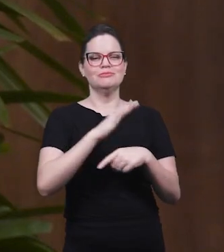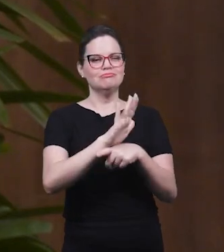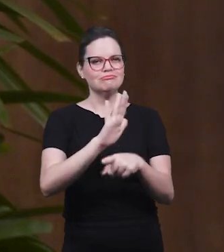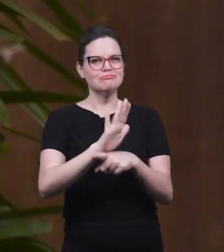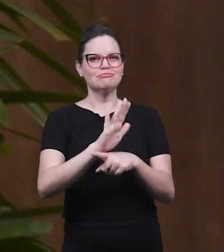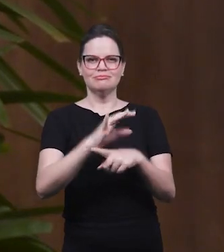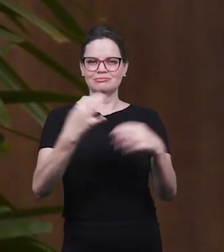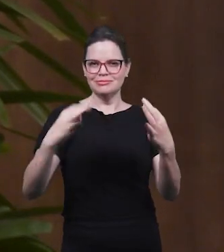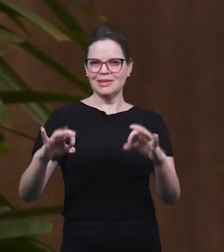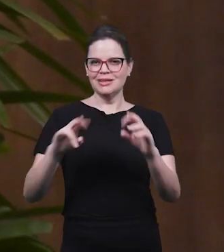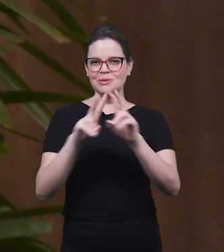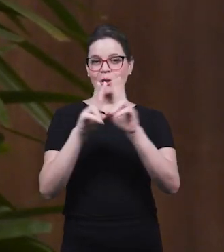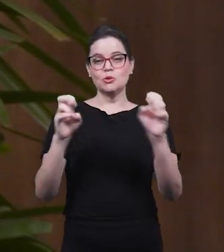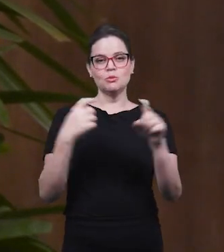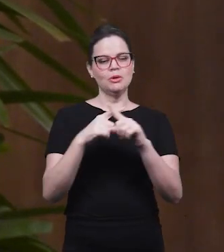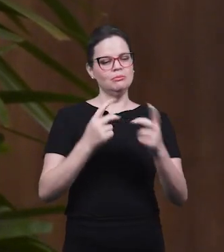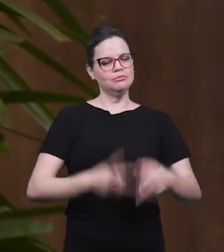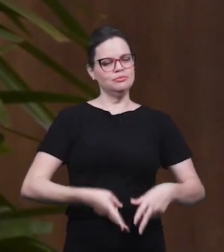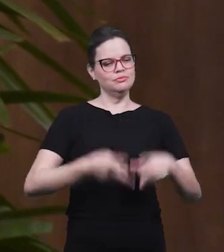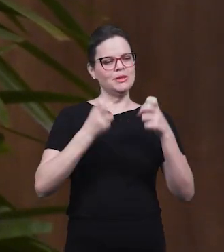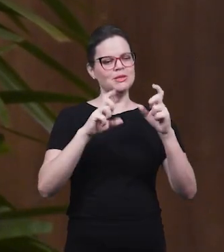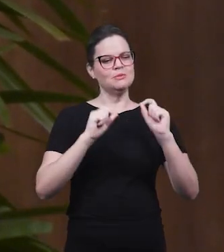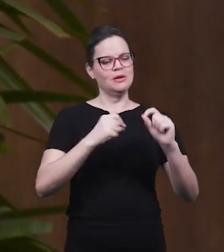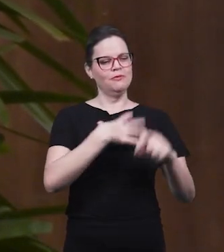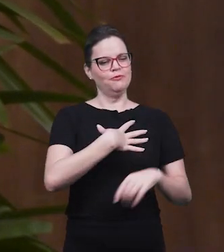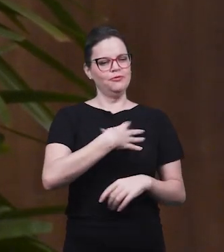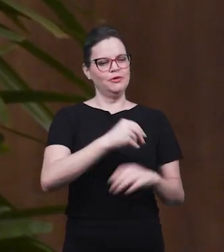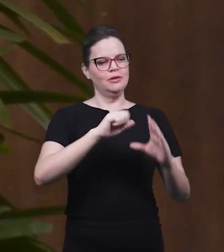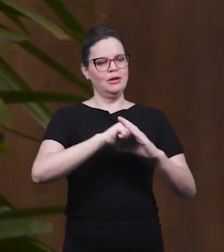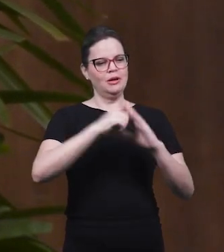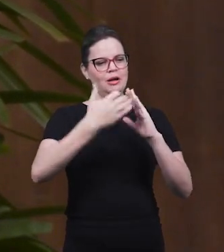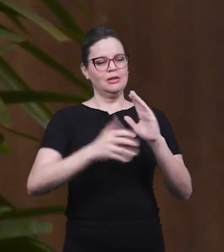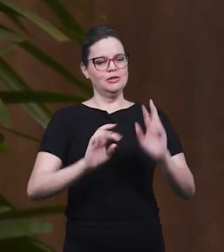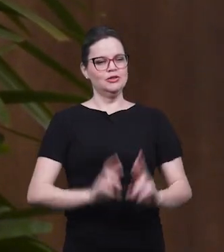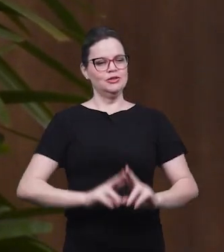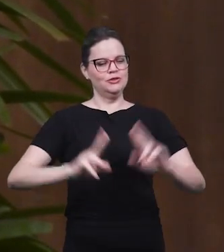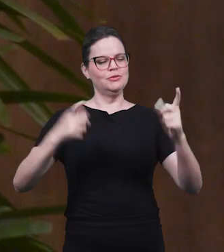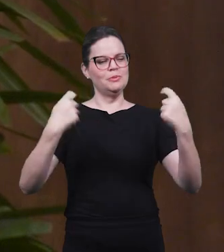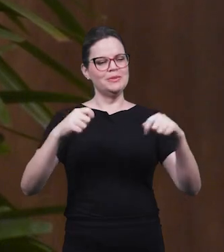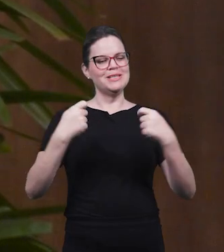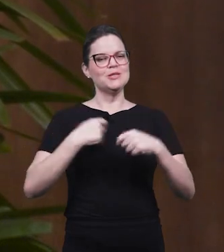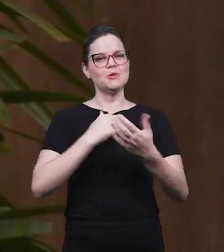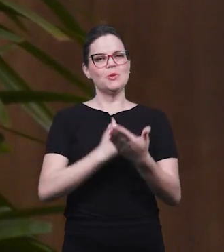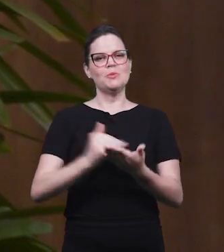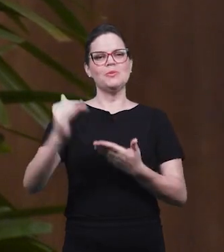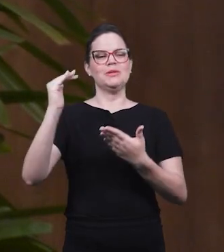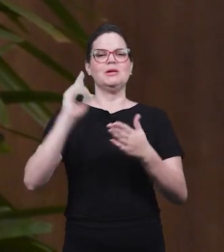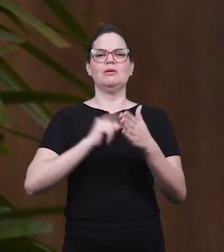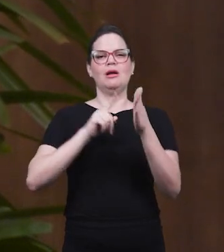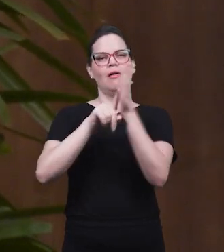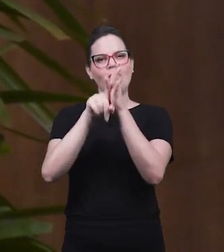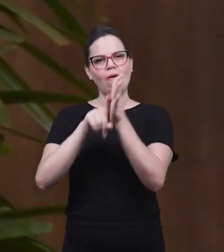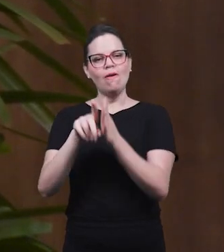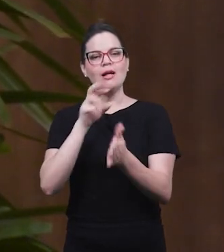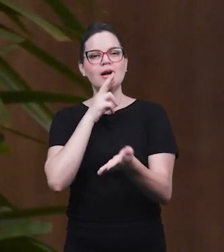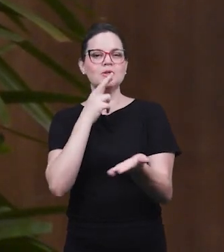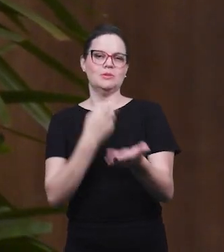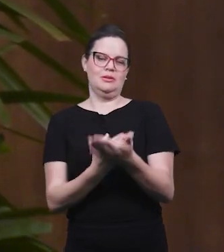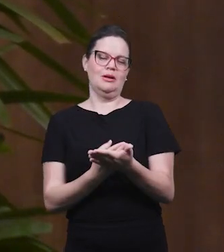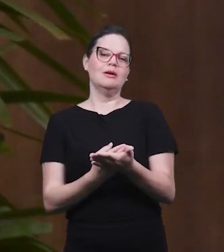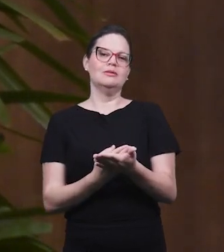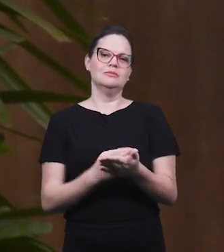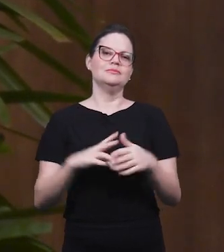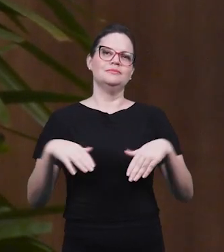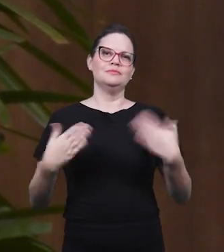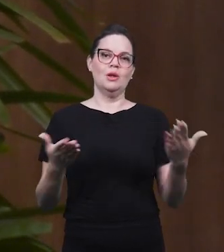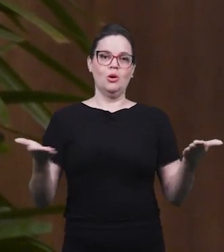esses assuntos, quando percebem a necessidade, né, de um diagnóstico. Então é nesse sentido que nós estamos